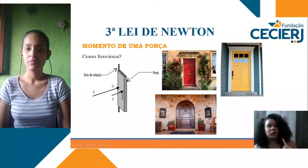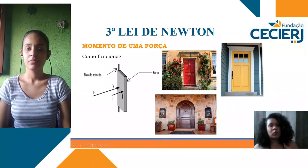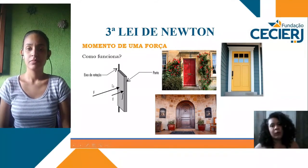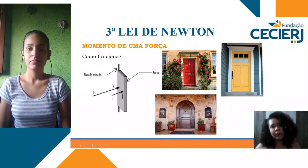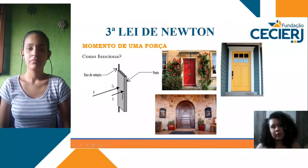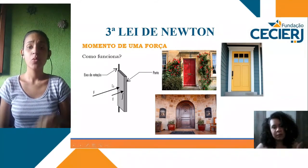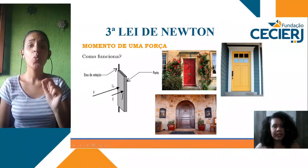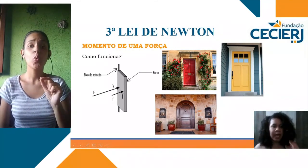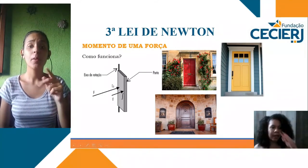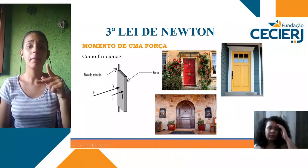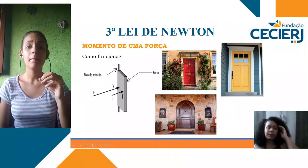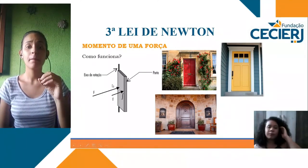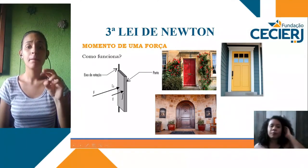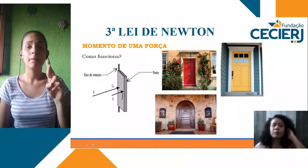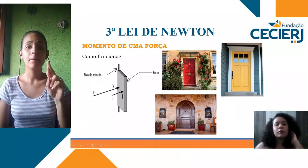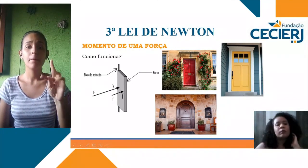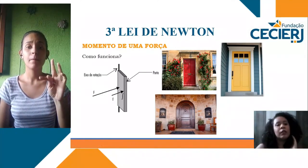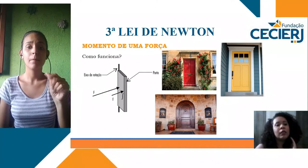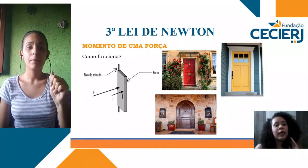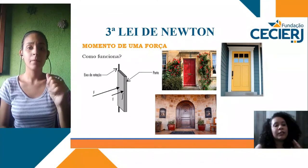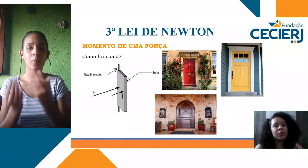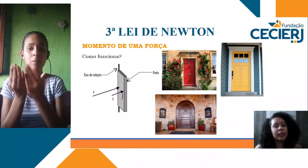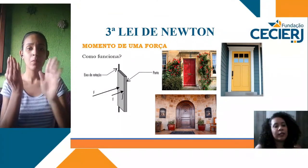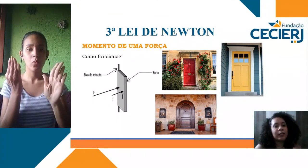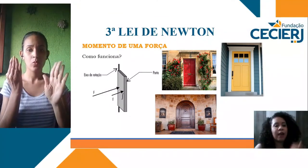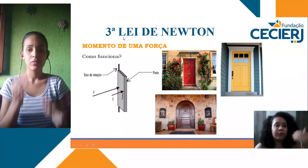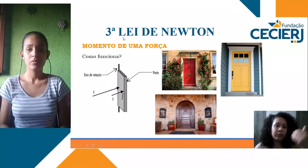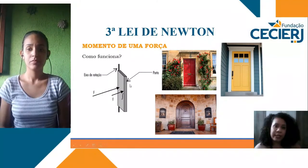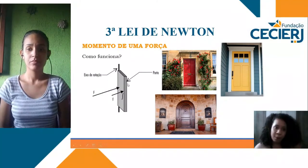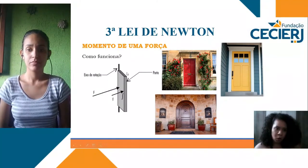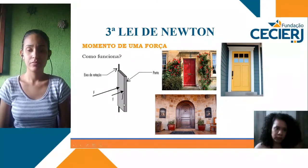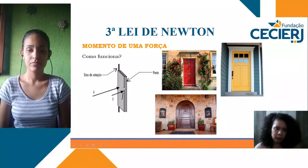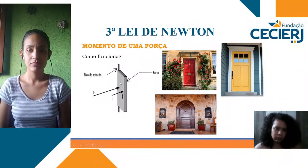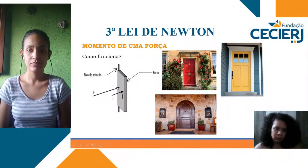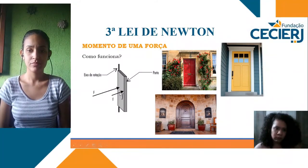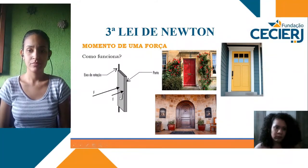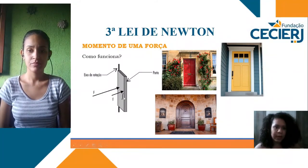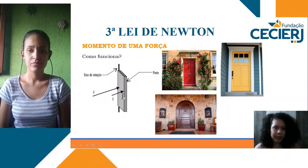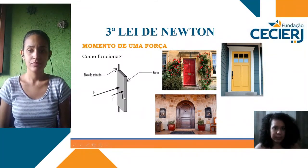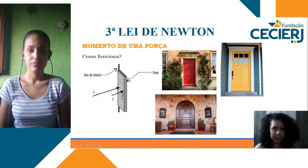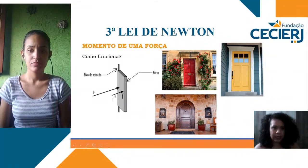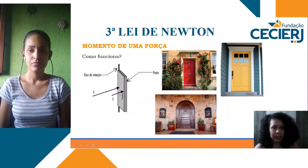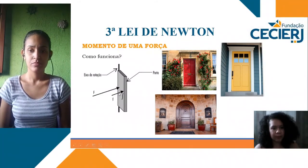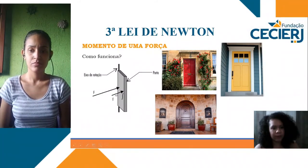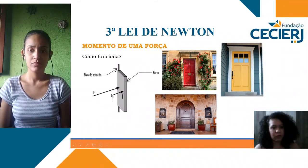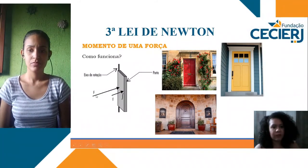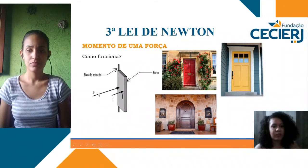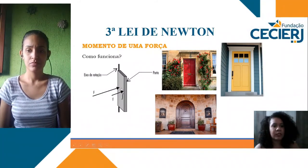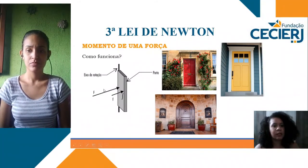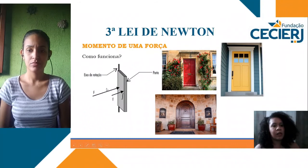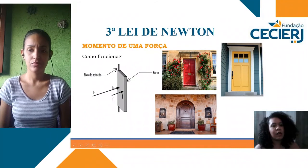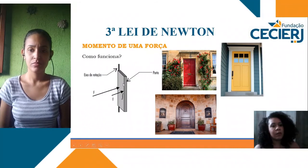o seu professor, pelo menos em PDF. A gente tem aqui a folha da porta, a maçaneta, que tem uma